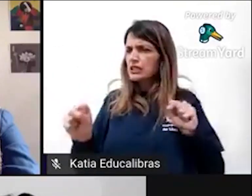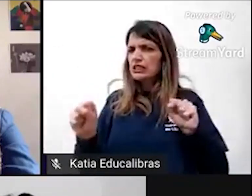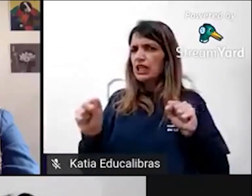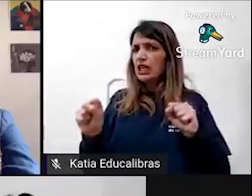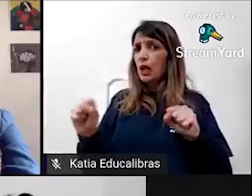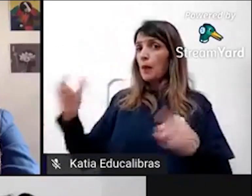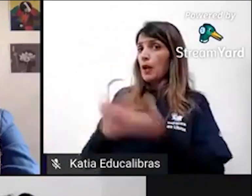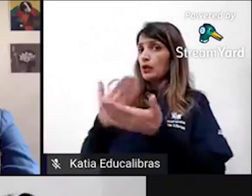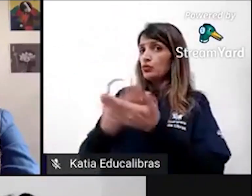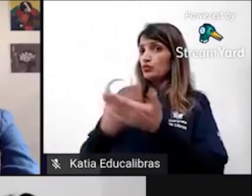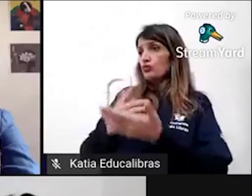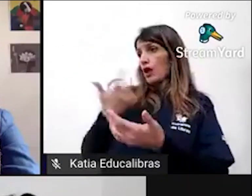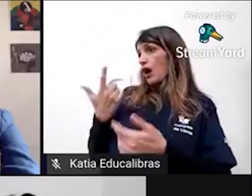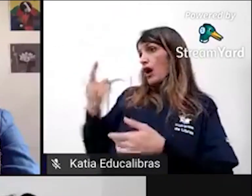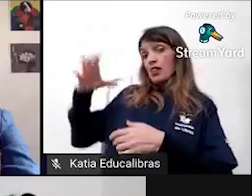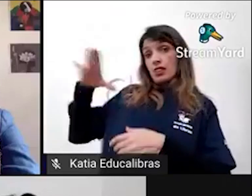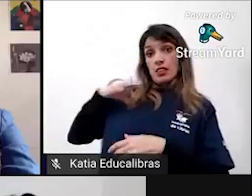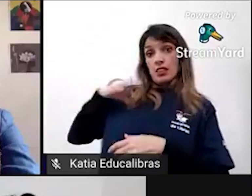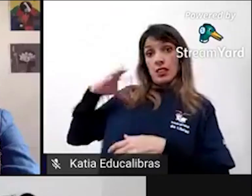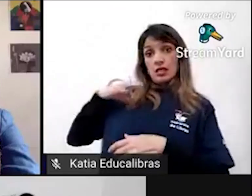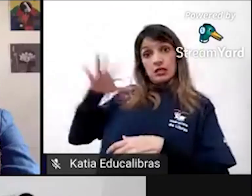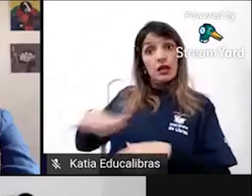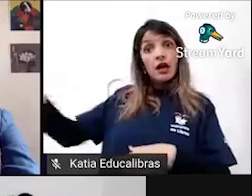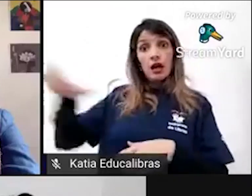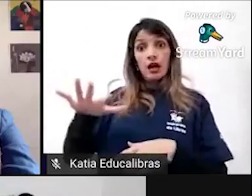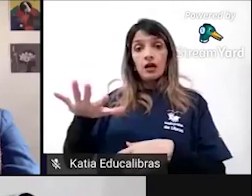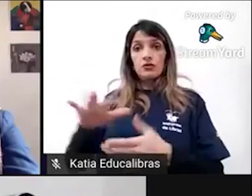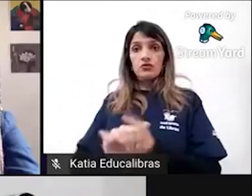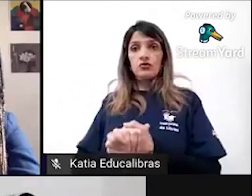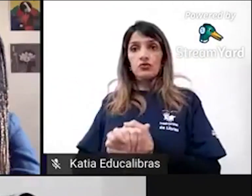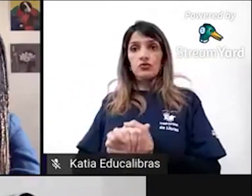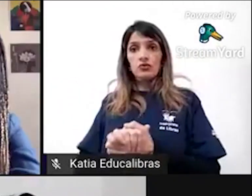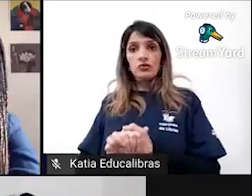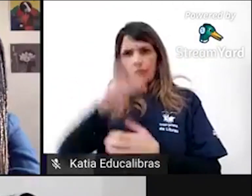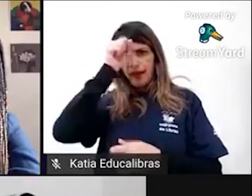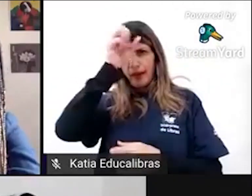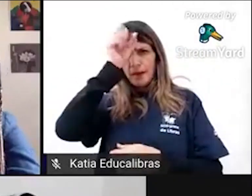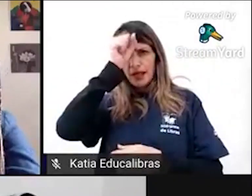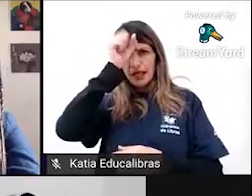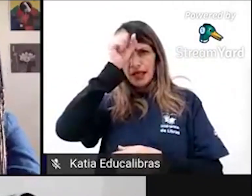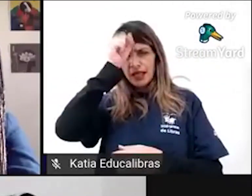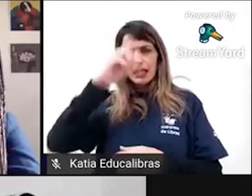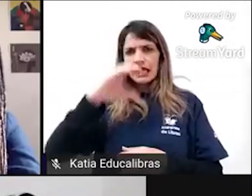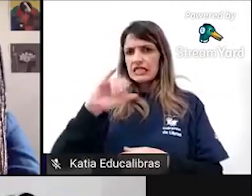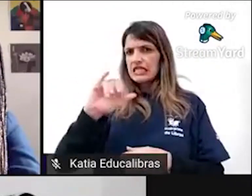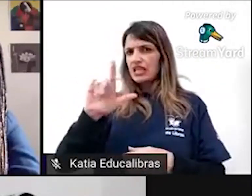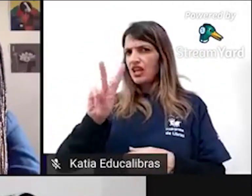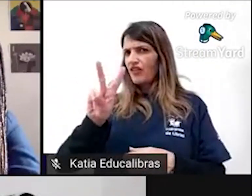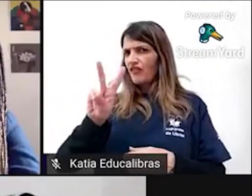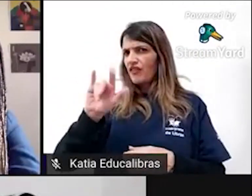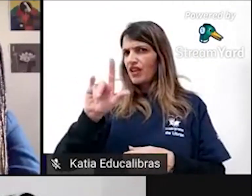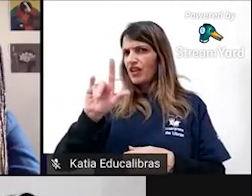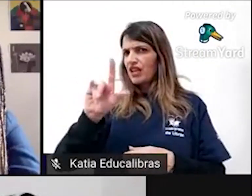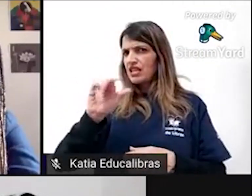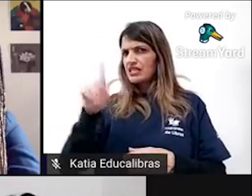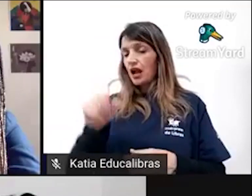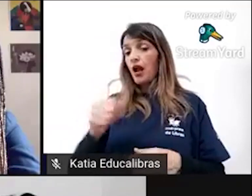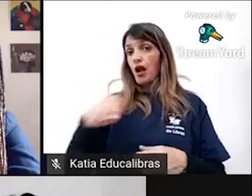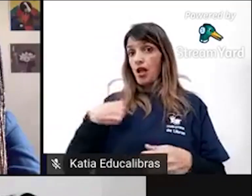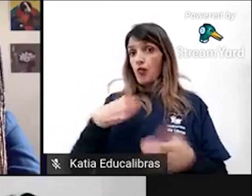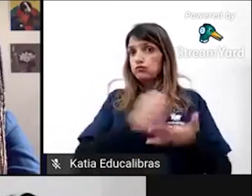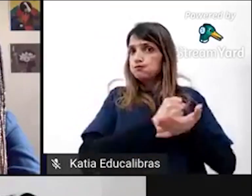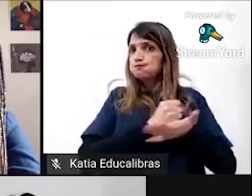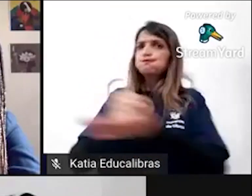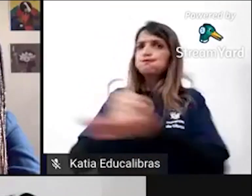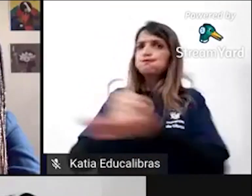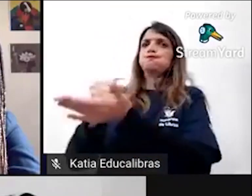gente, né? Para isso se civilizarem, como diziam. Isso me levou para a escola, assim como todo mundo da